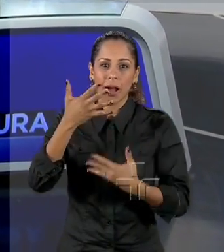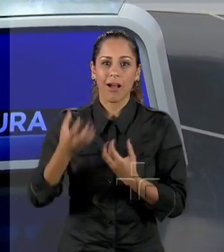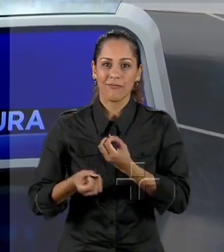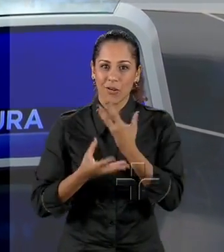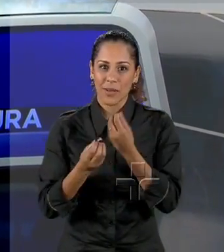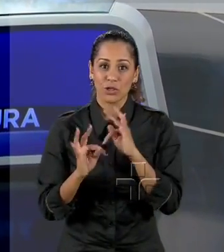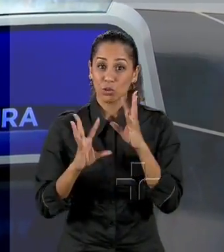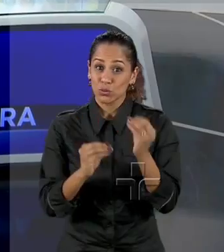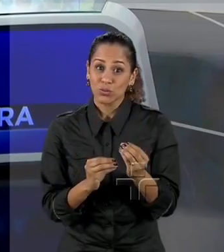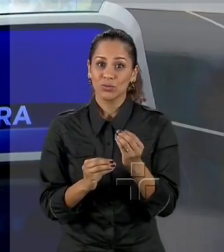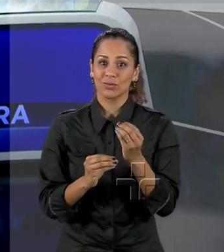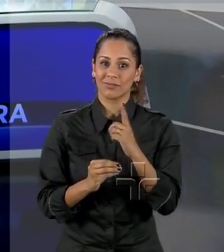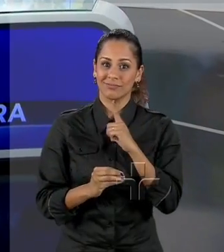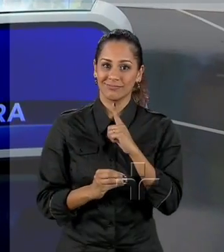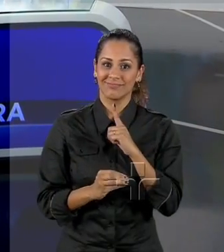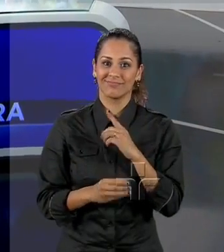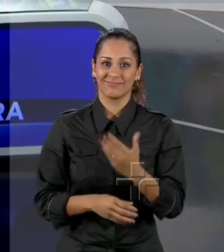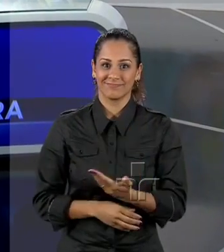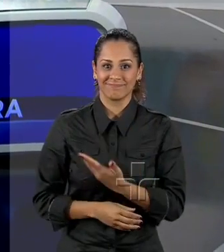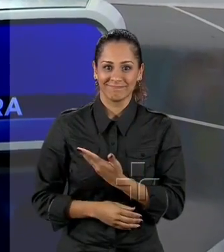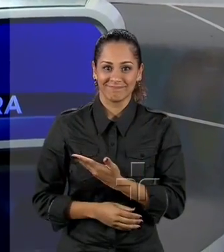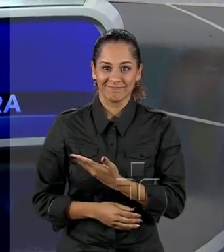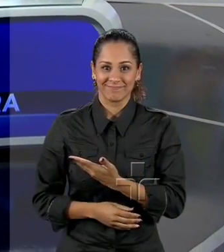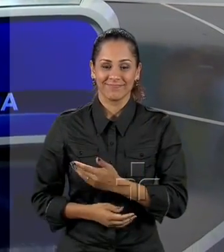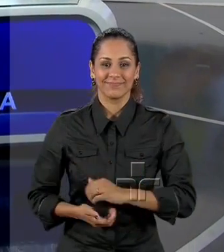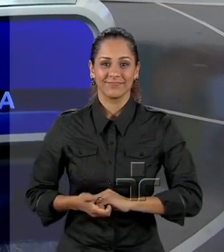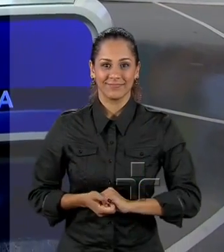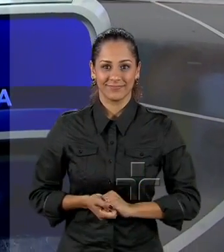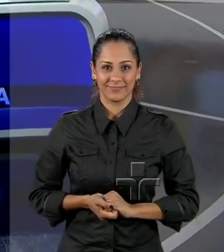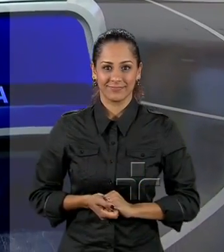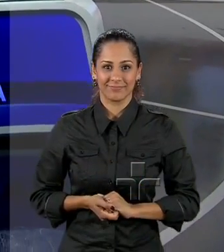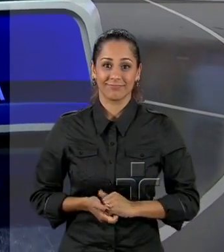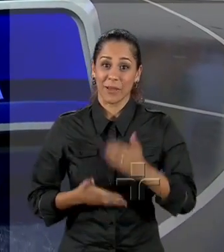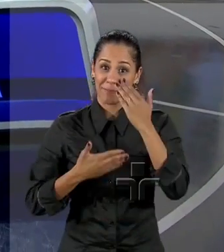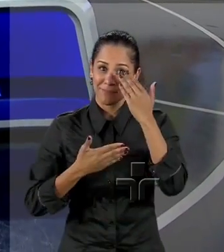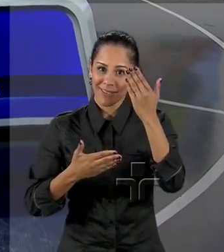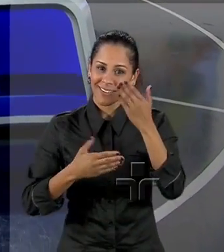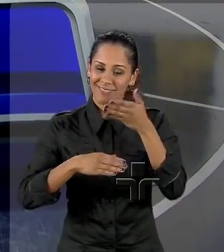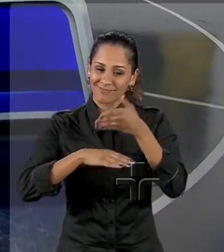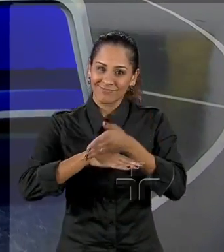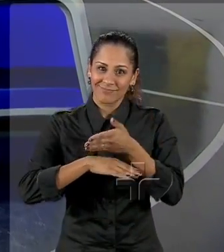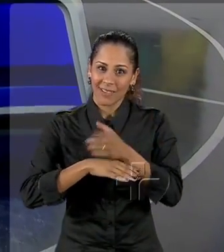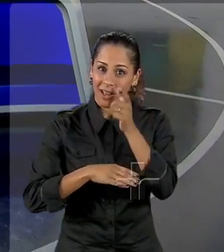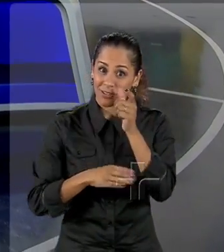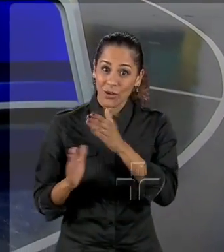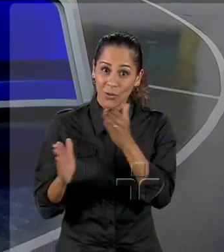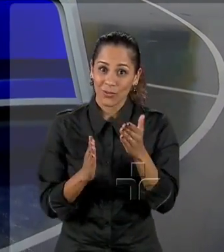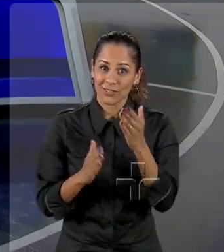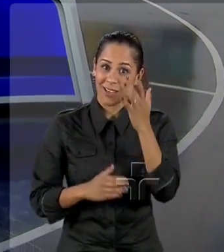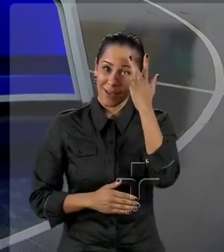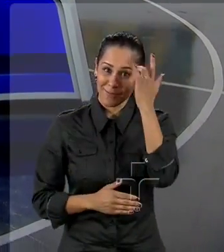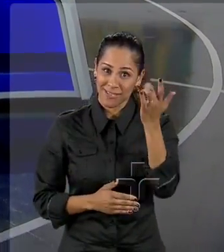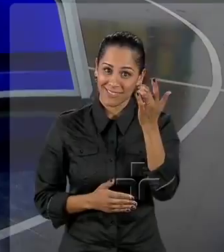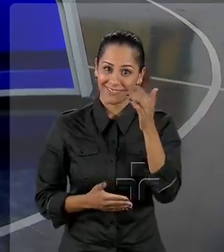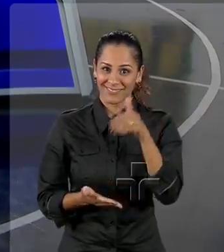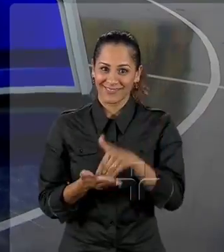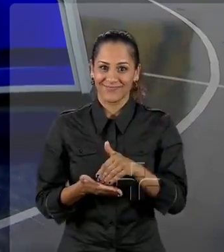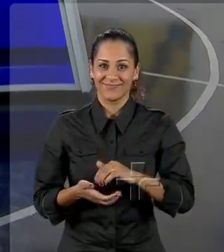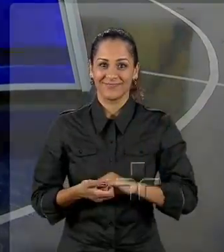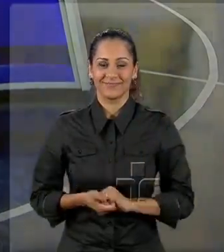aí, youtube.com/jornalismo TV Cultura. Muito obrigada pela sua companhia e a gente se vê amanhã. Até lá.